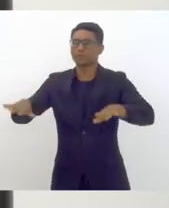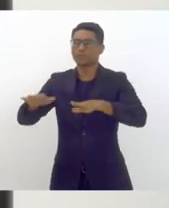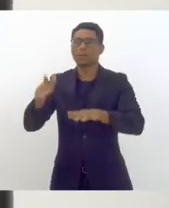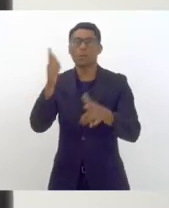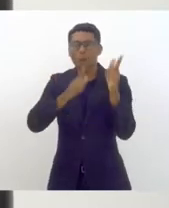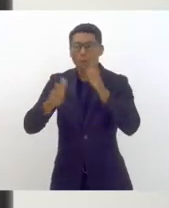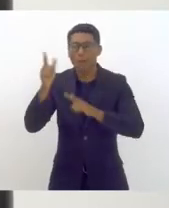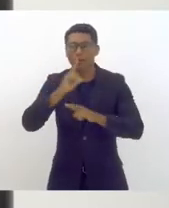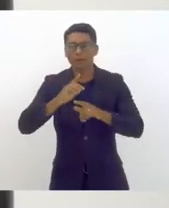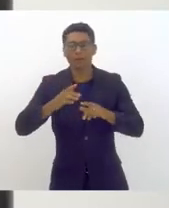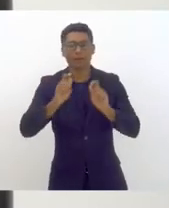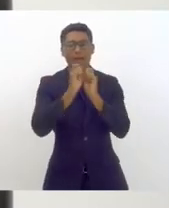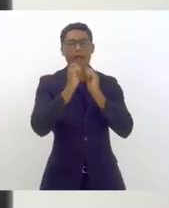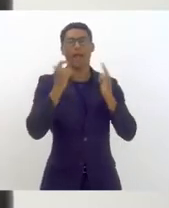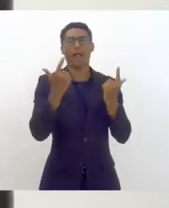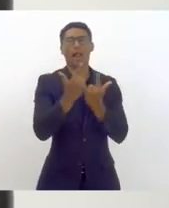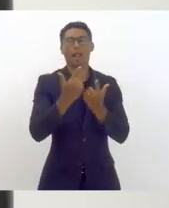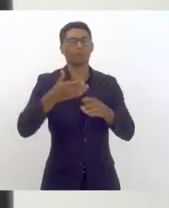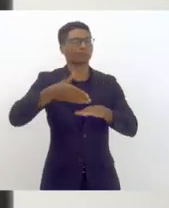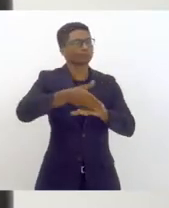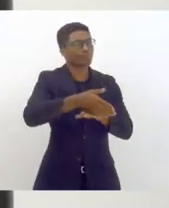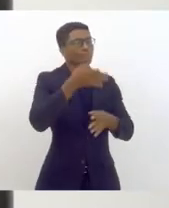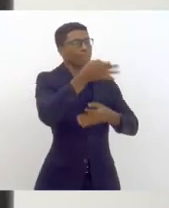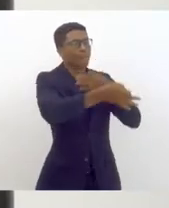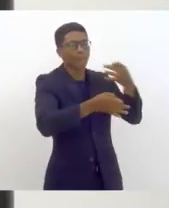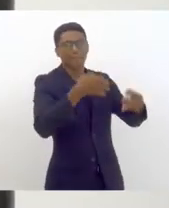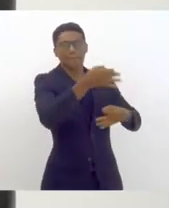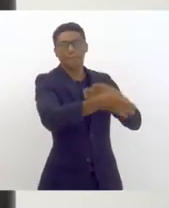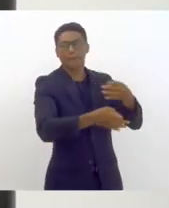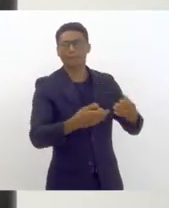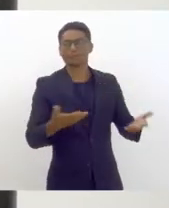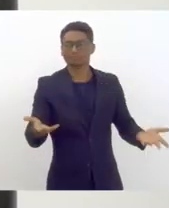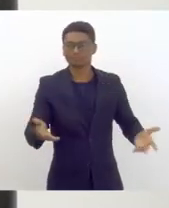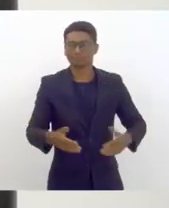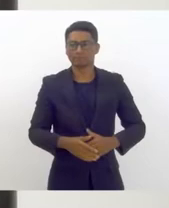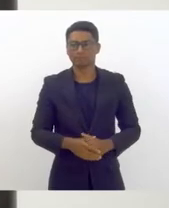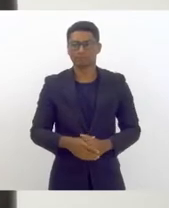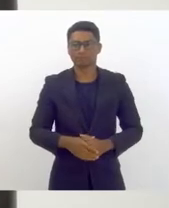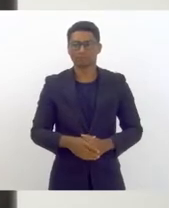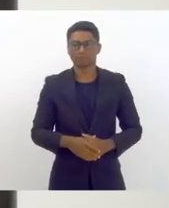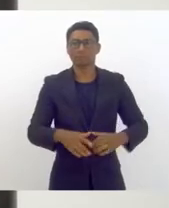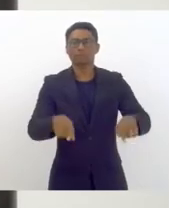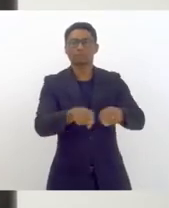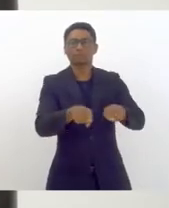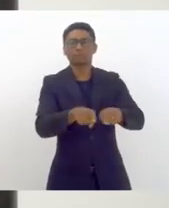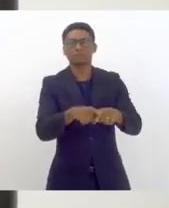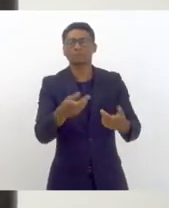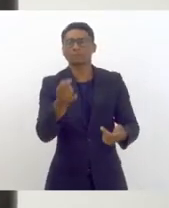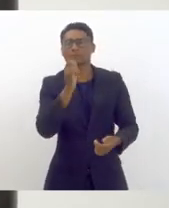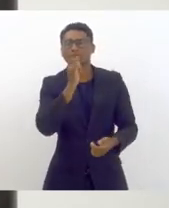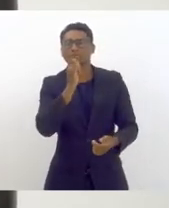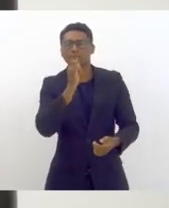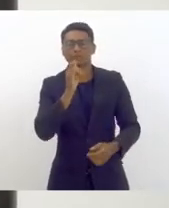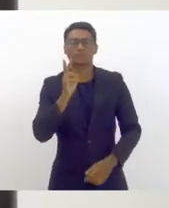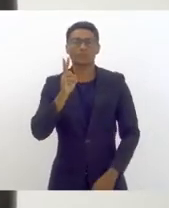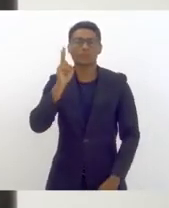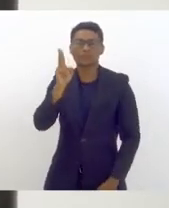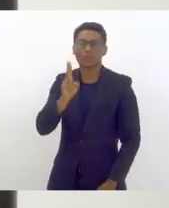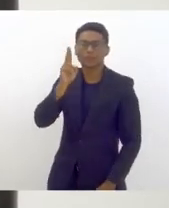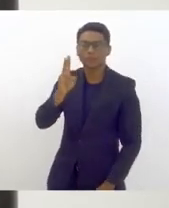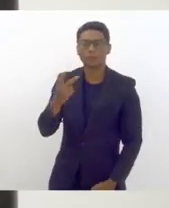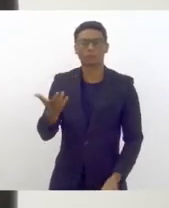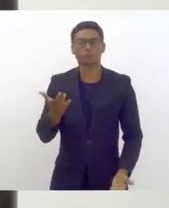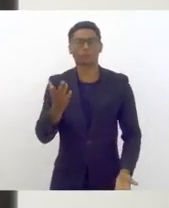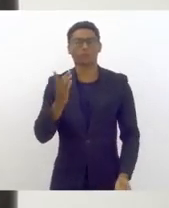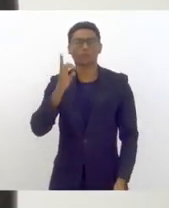casas legislativas, mas que você não precise bater na porta de um vereador, de um deputado ou de